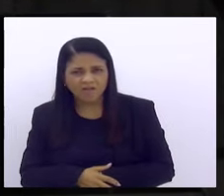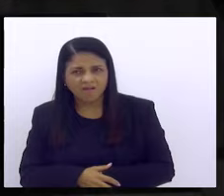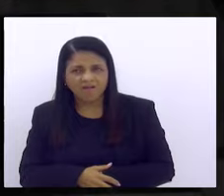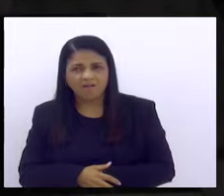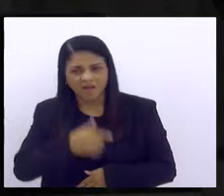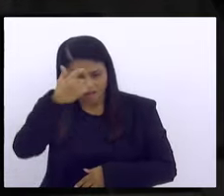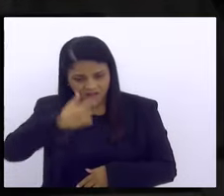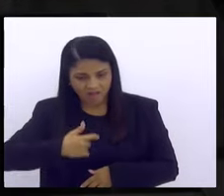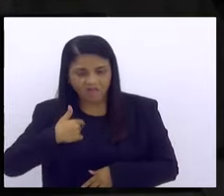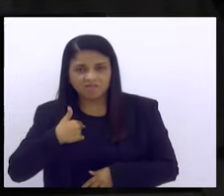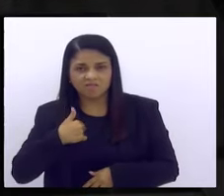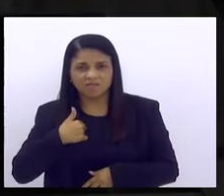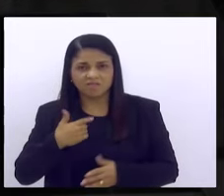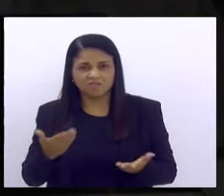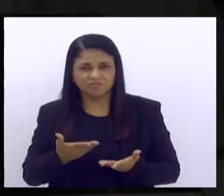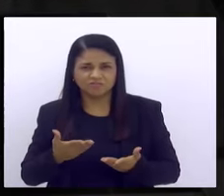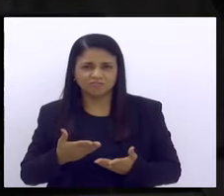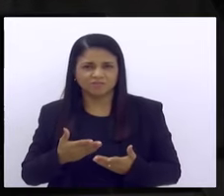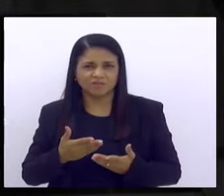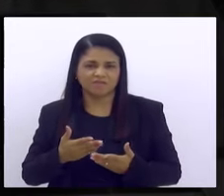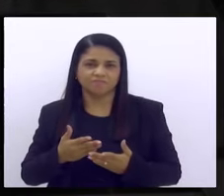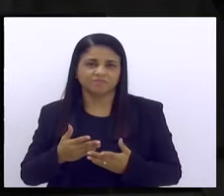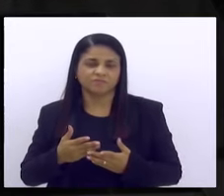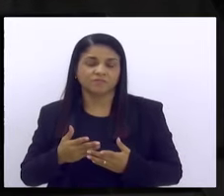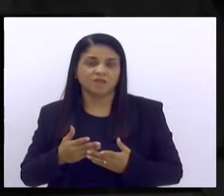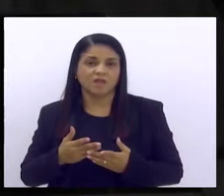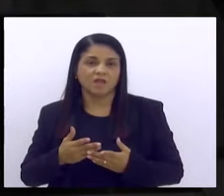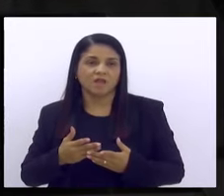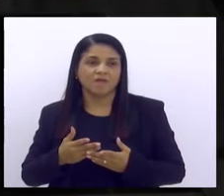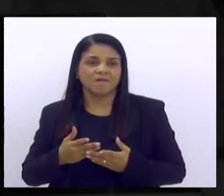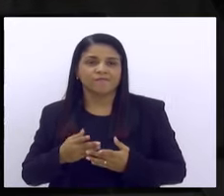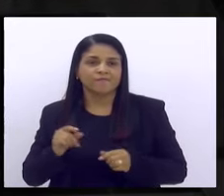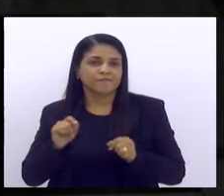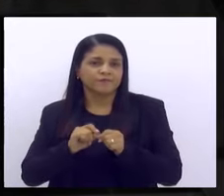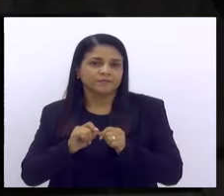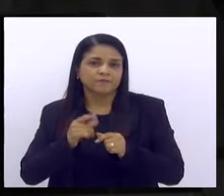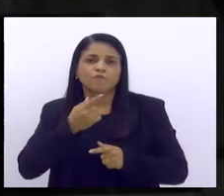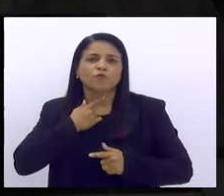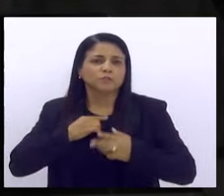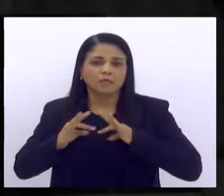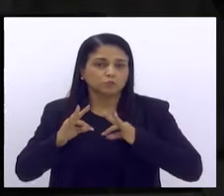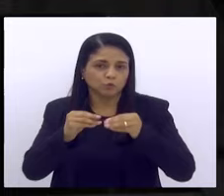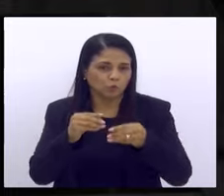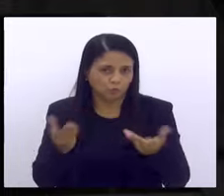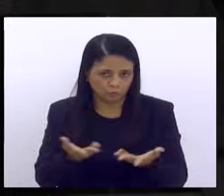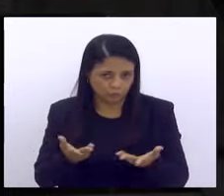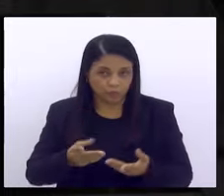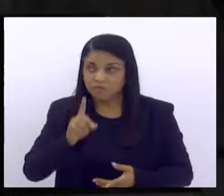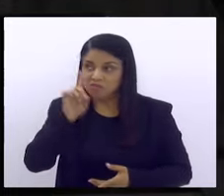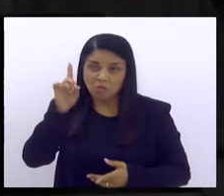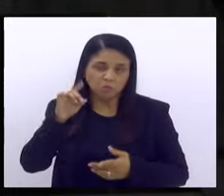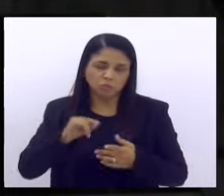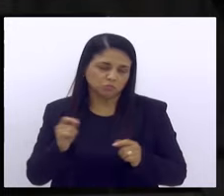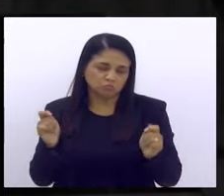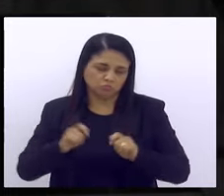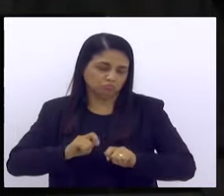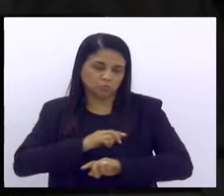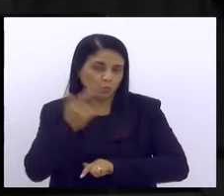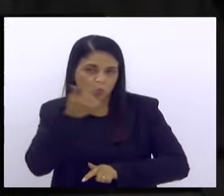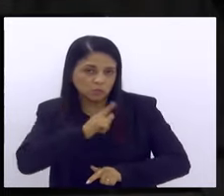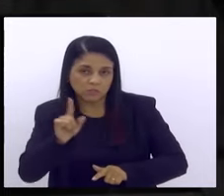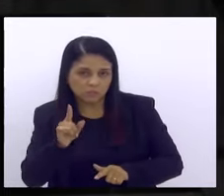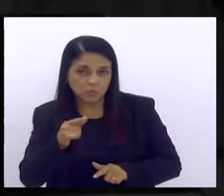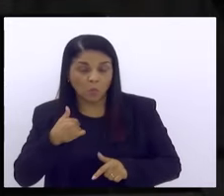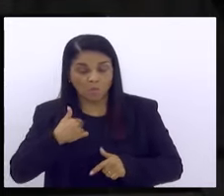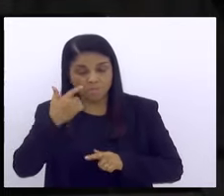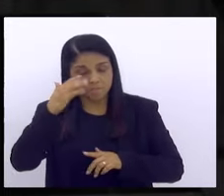estou aqui para agradar todo mundo. Até porque Deus não agradou, não vai ser eu que vou agradar. Mas agora, os meus princípios, os